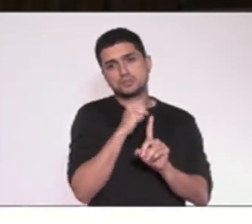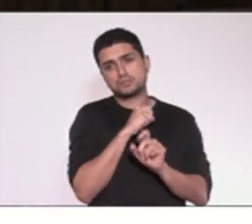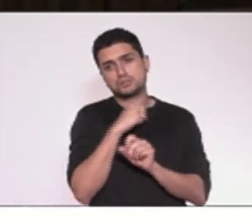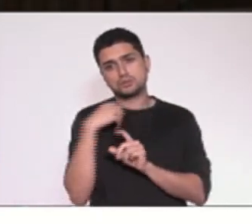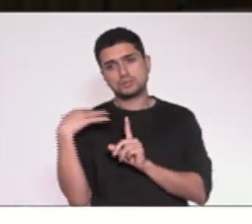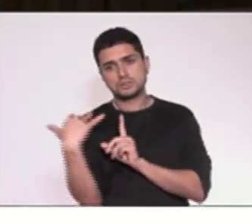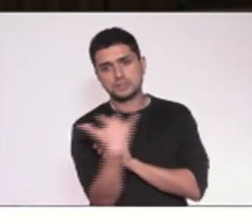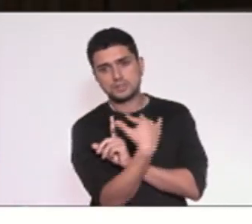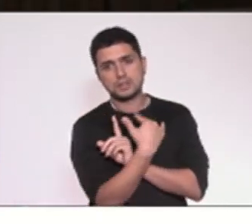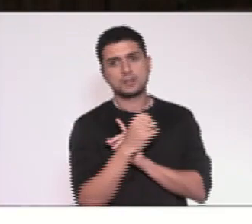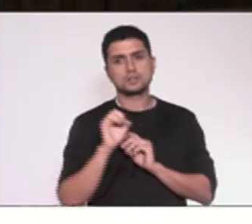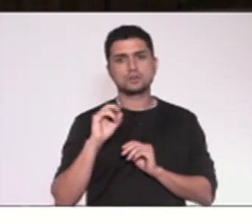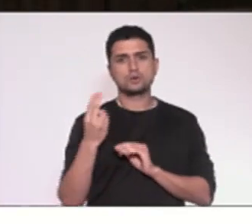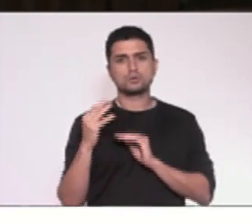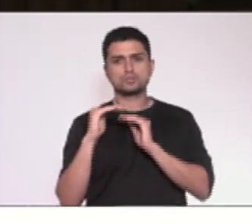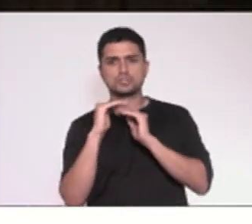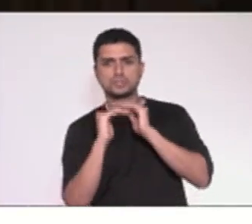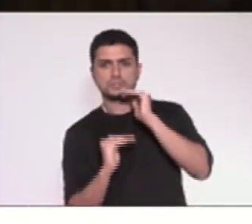de desigualdade social.